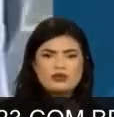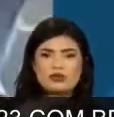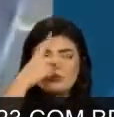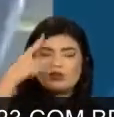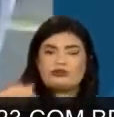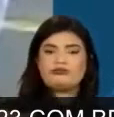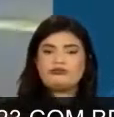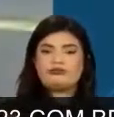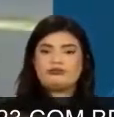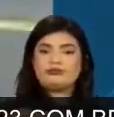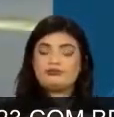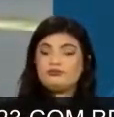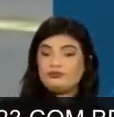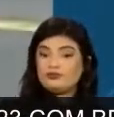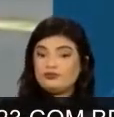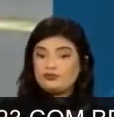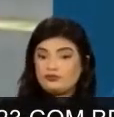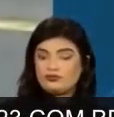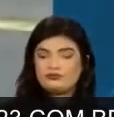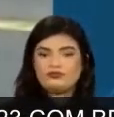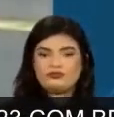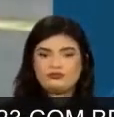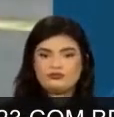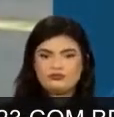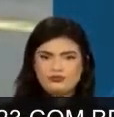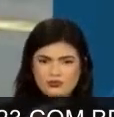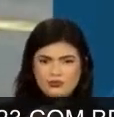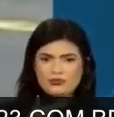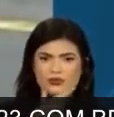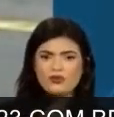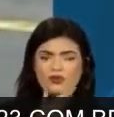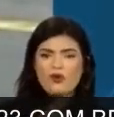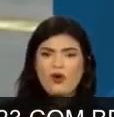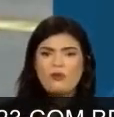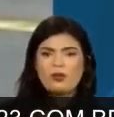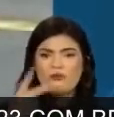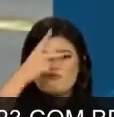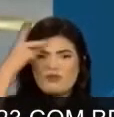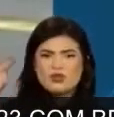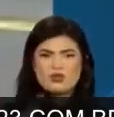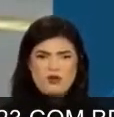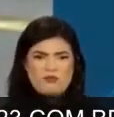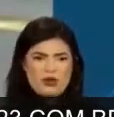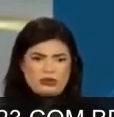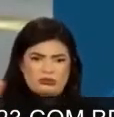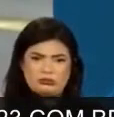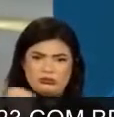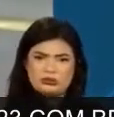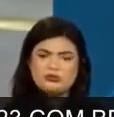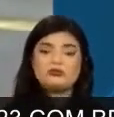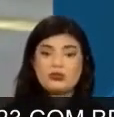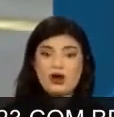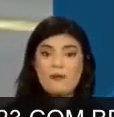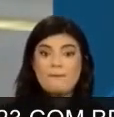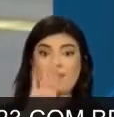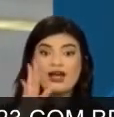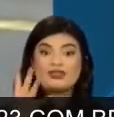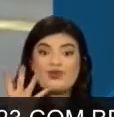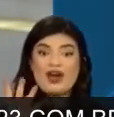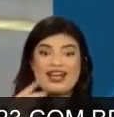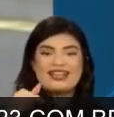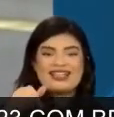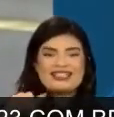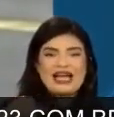pouco antes de ser abordada pelo grupo. O homem assassinado, Jonas Lucas Alves Dias, ganhou mais de 47